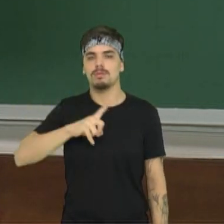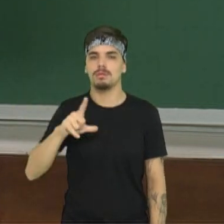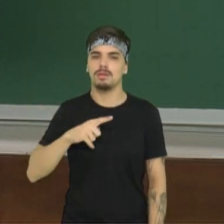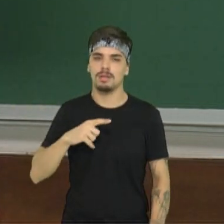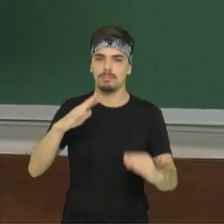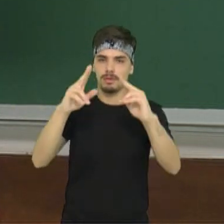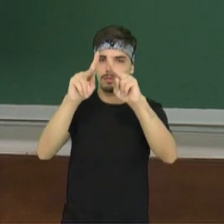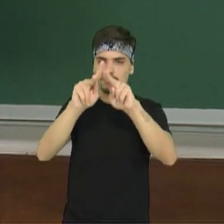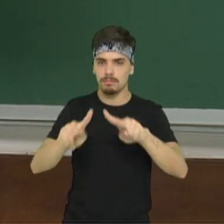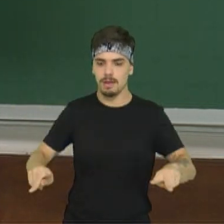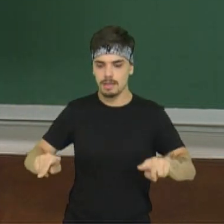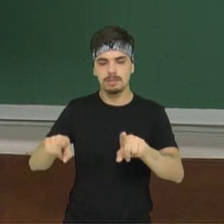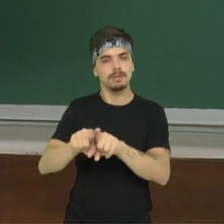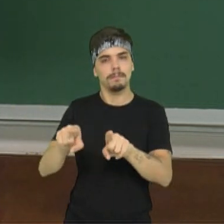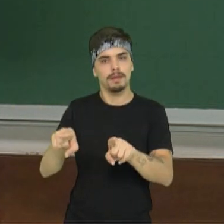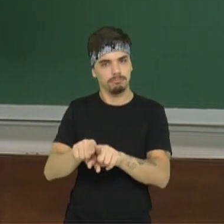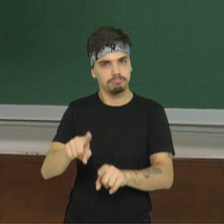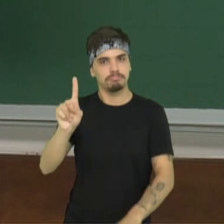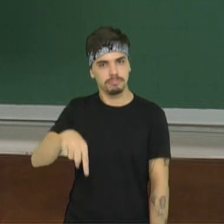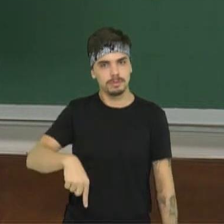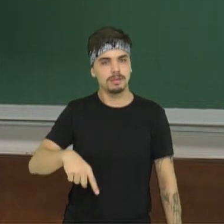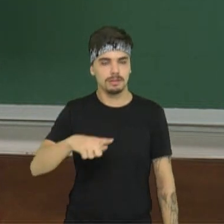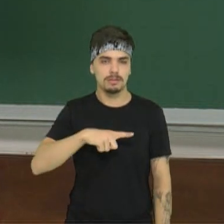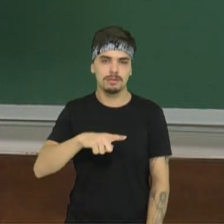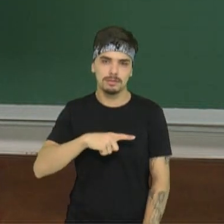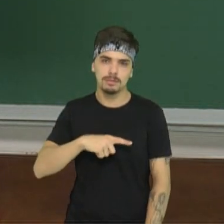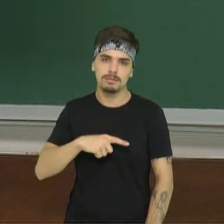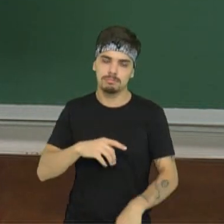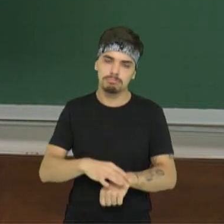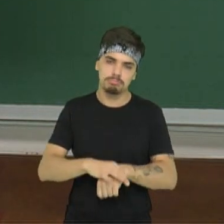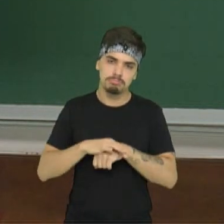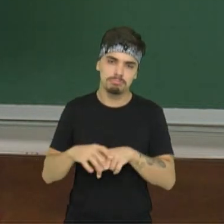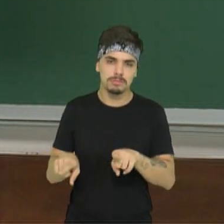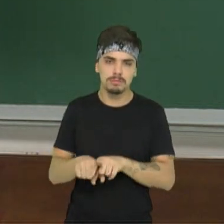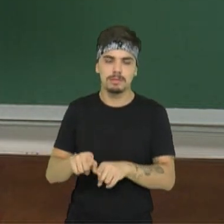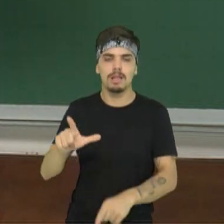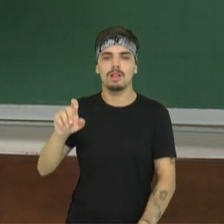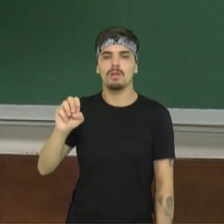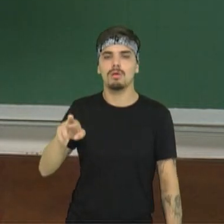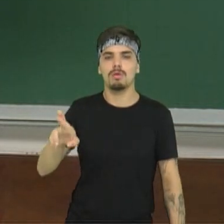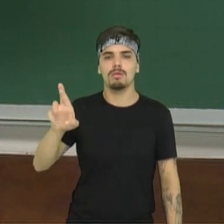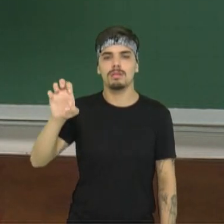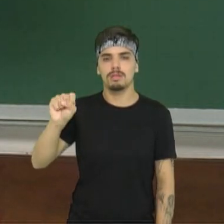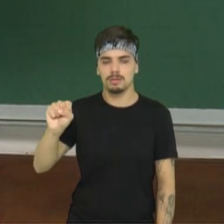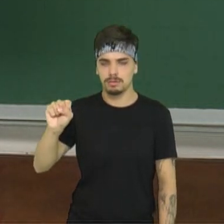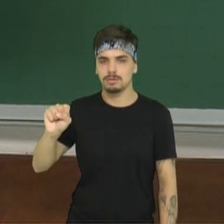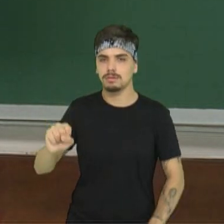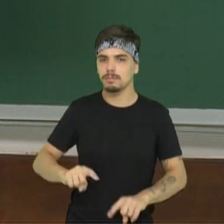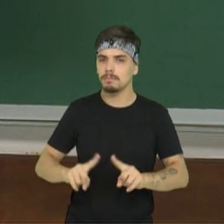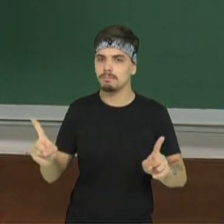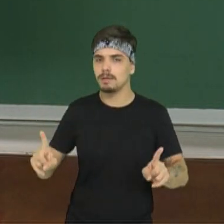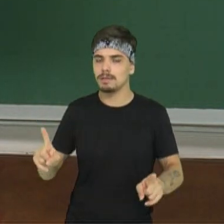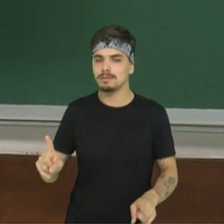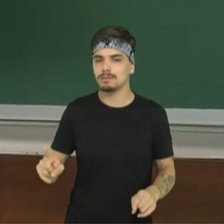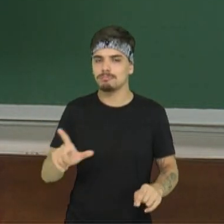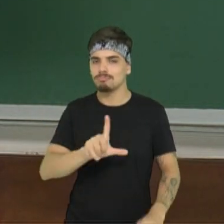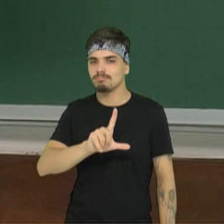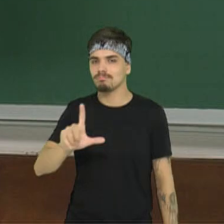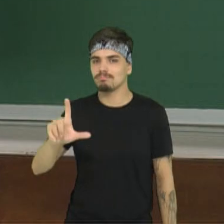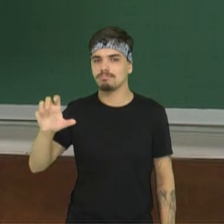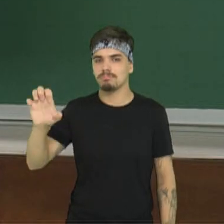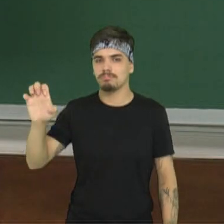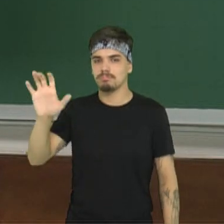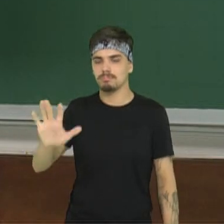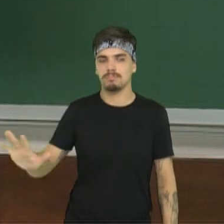uma cidade que é uma cidade até considerada insegura, Londres também, mas a questão do leste europeu ela fica um pouco